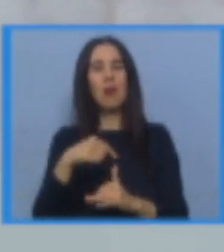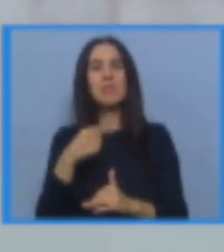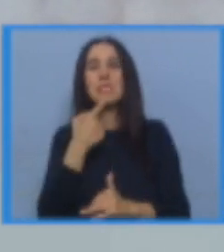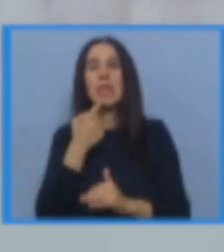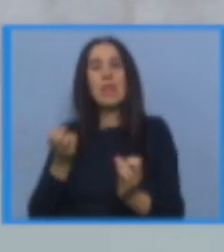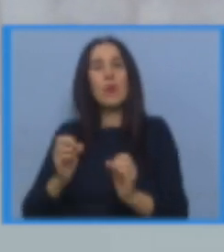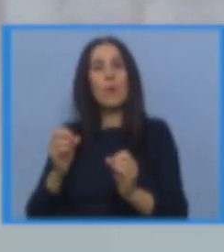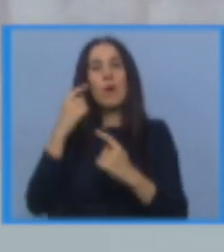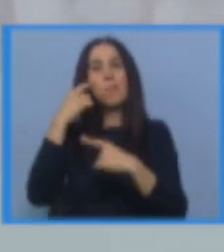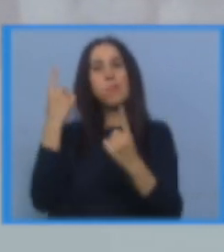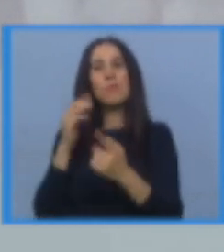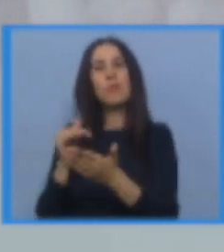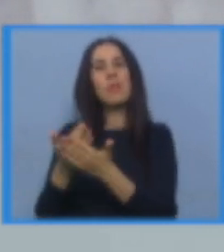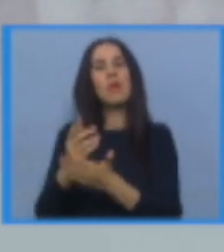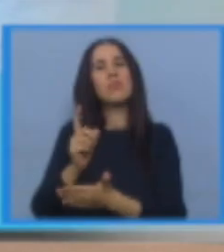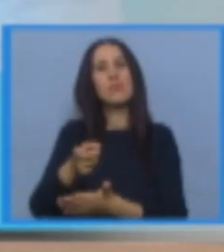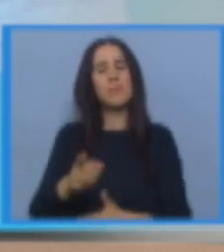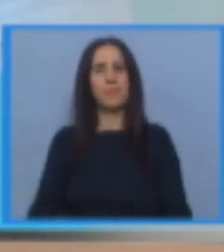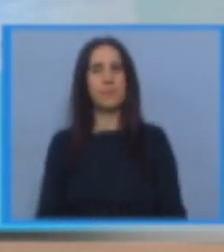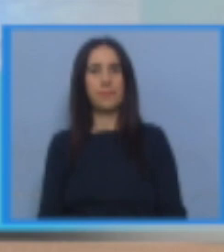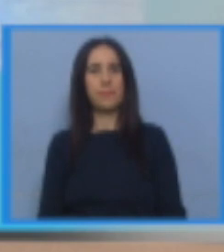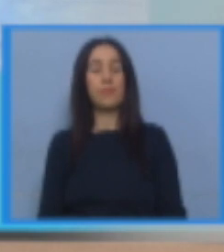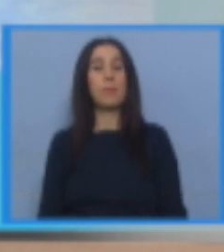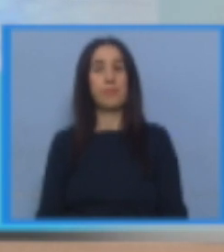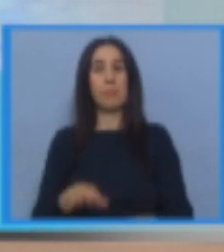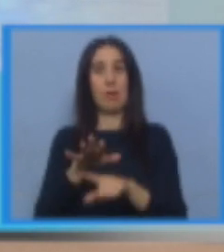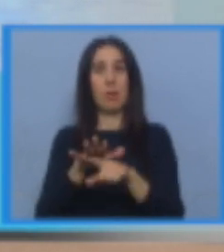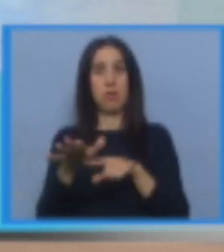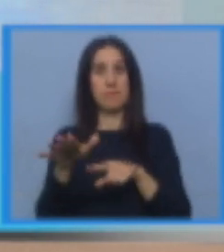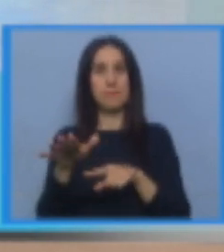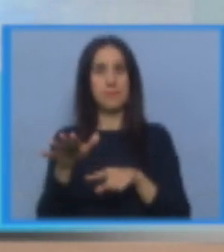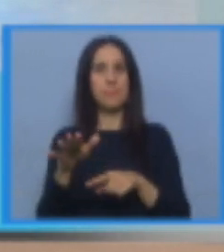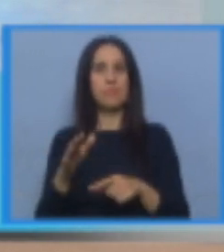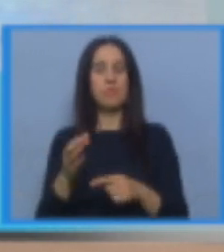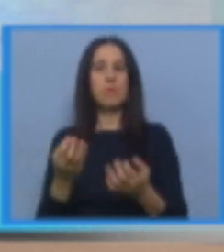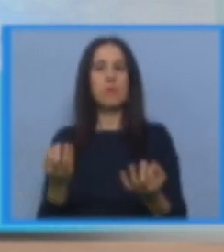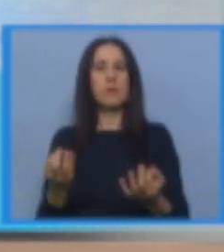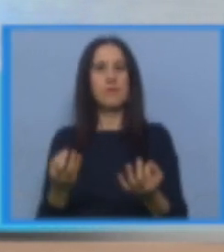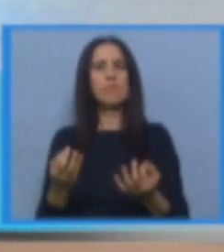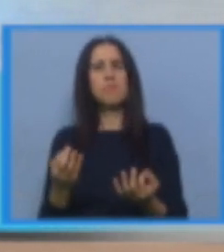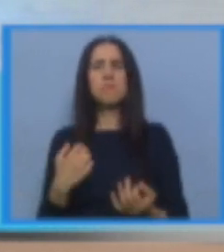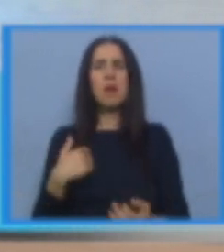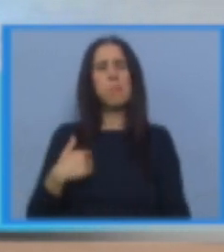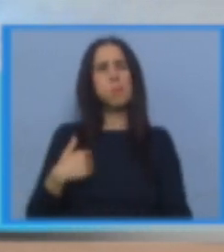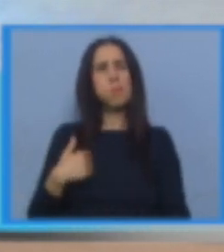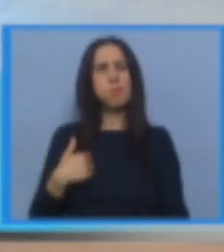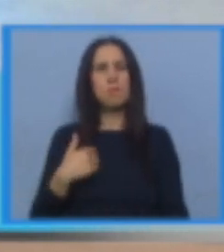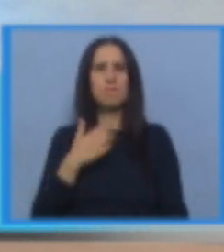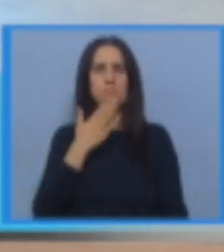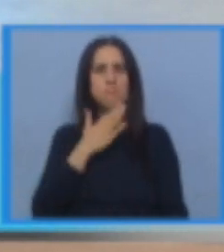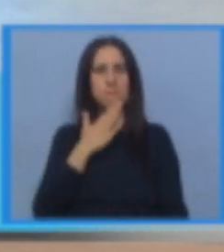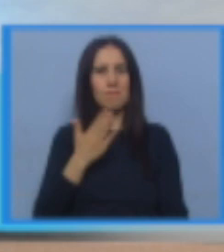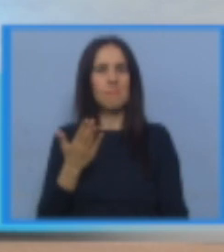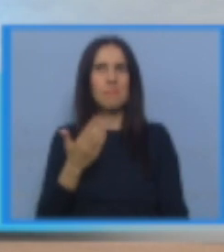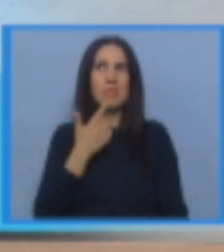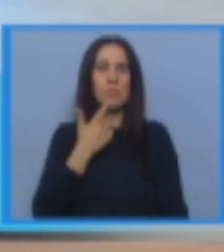destas expressões públicas? O impacto que é mesurável, digamos assim, por